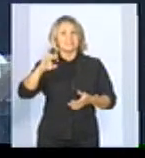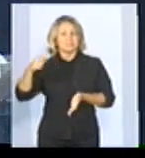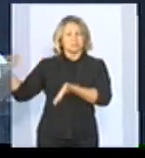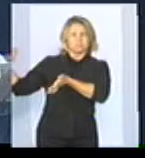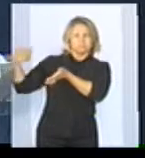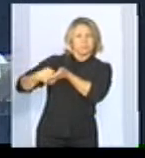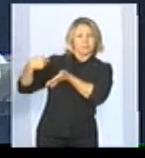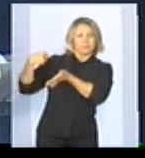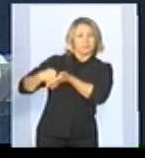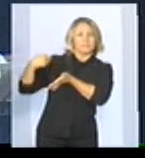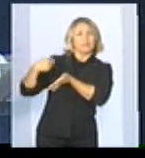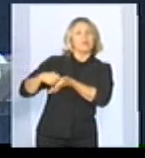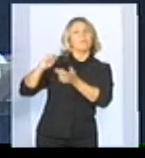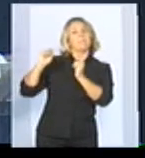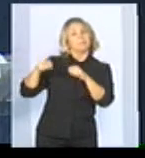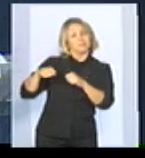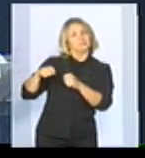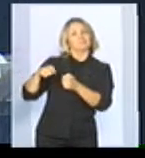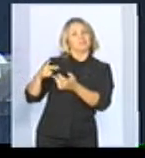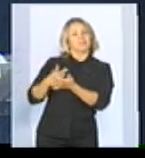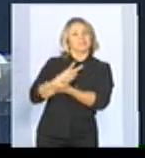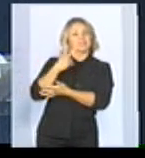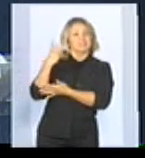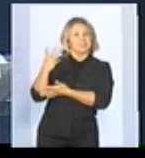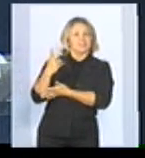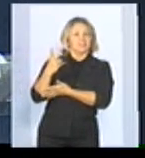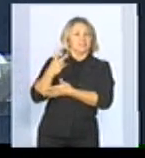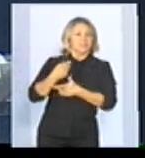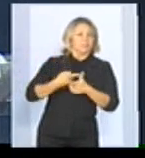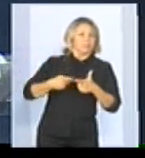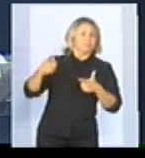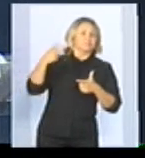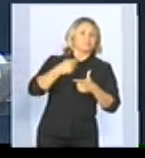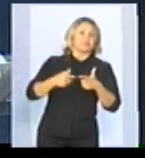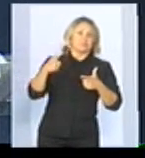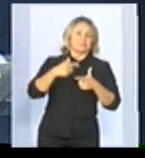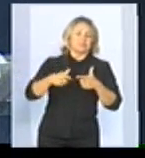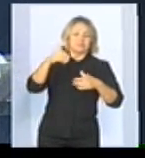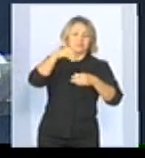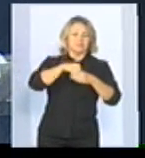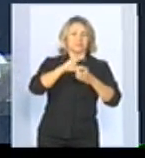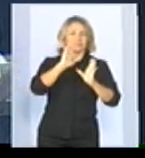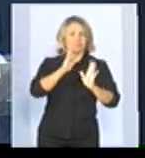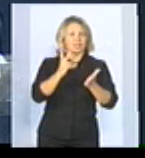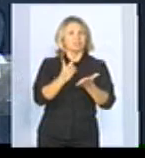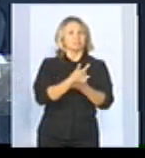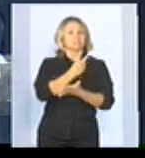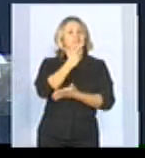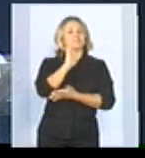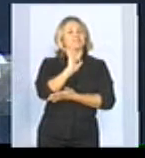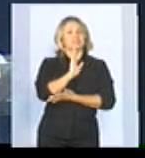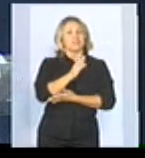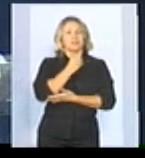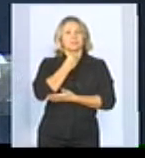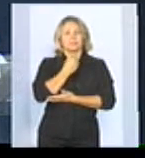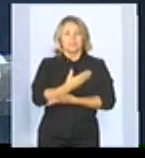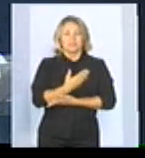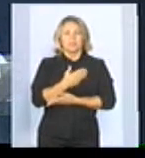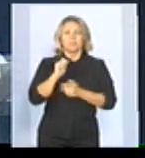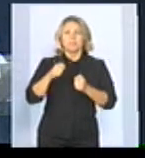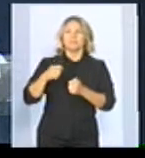excessivas pode comprometer esse cenário tão tão positivo e de onde pode vir essas exões